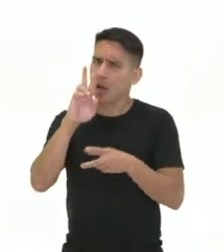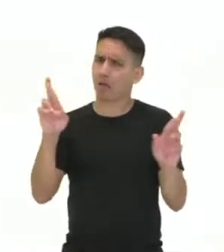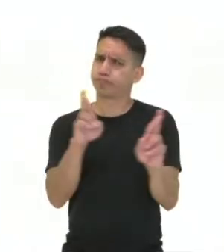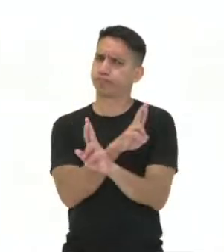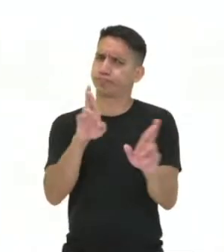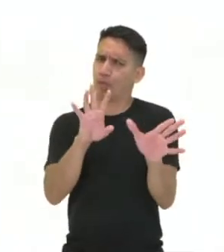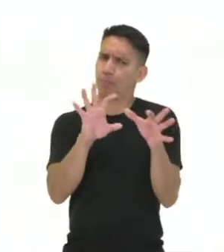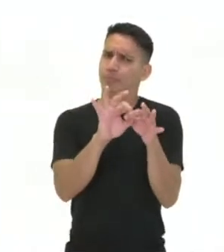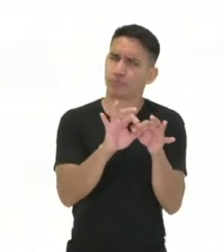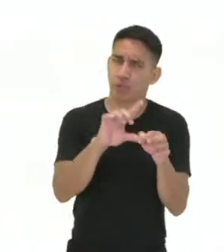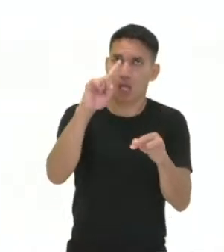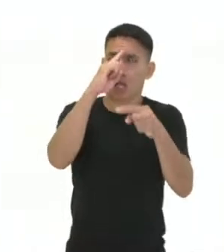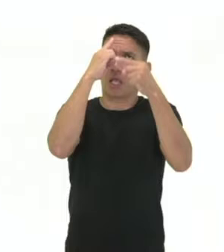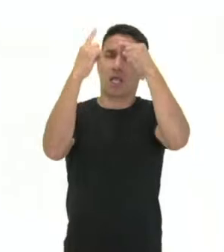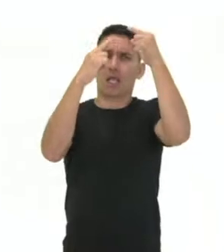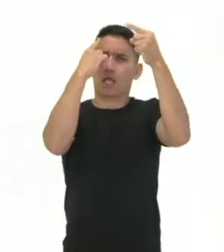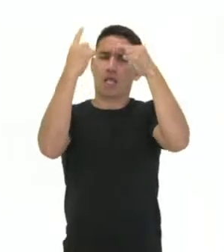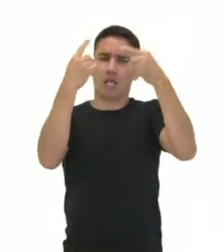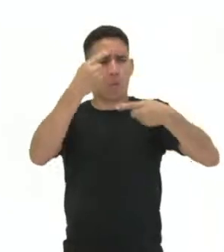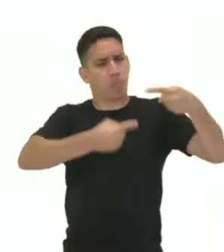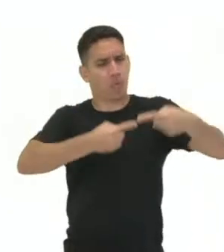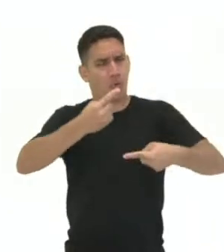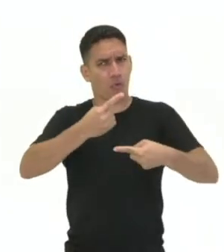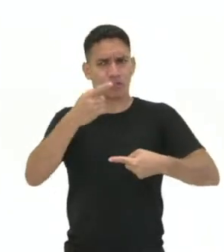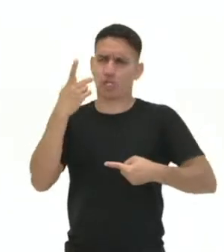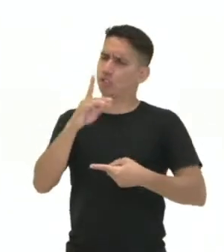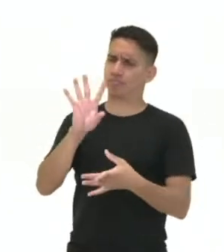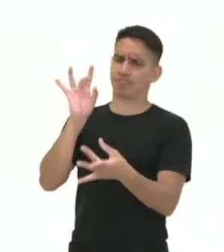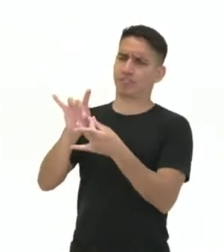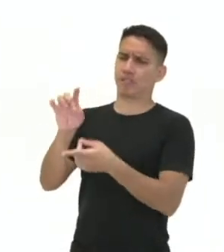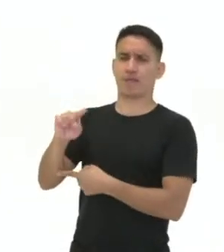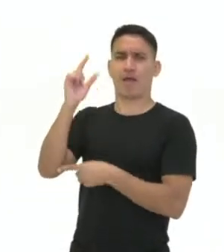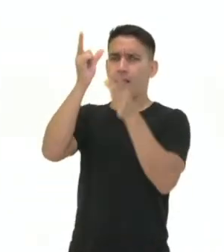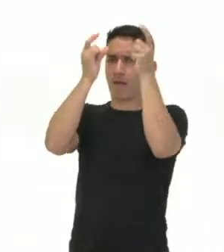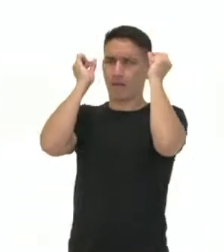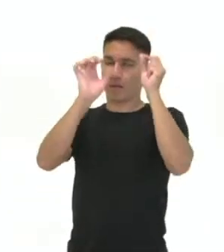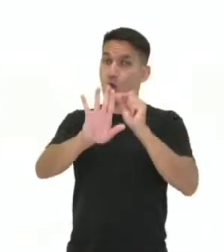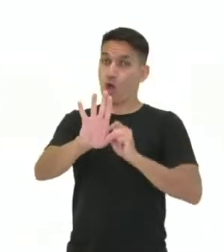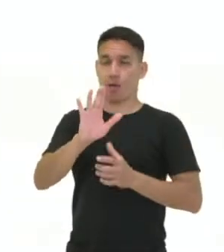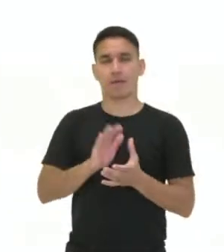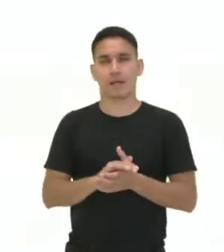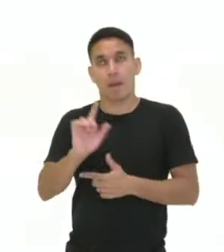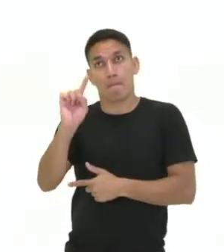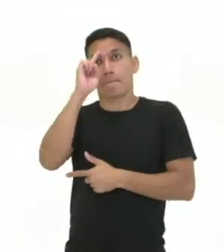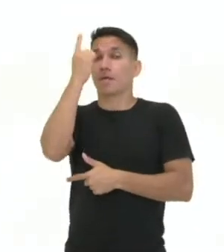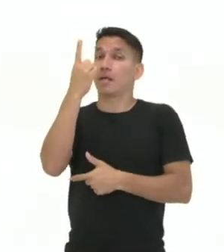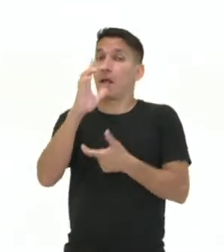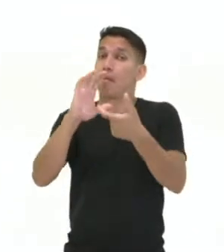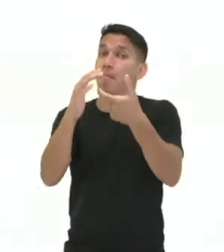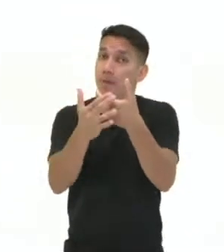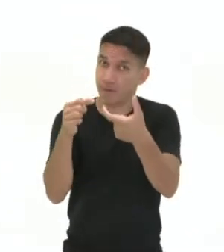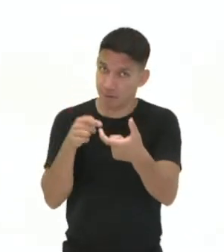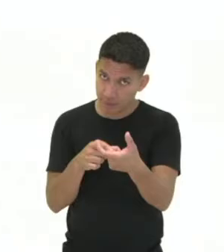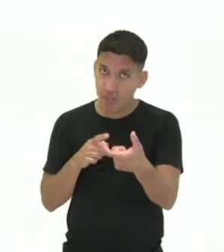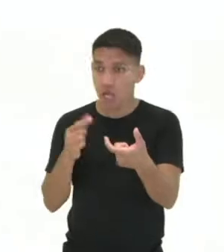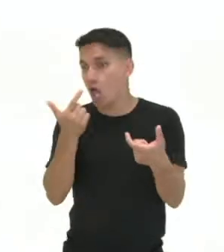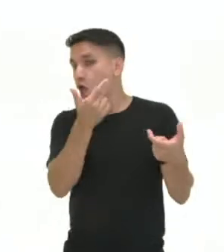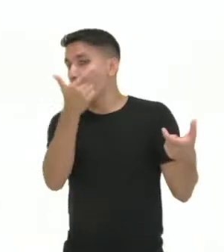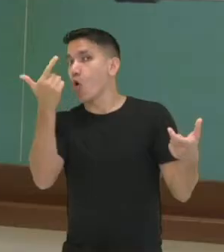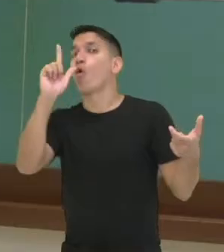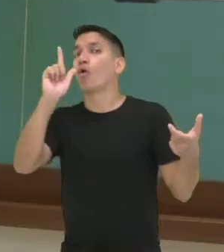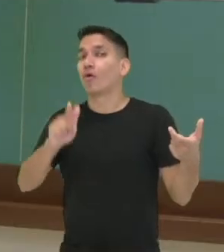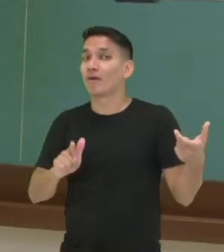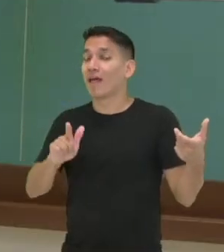invenção da política aos gregos. Uma coisa, segundo ele, é inventar uma palavra e outra é inventar